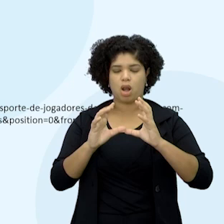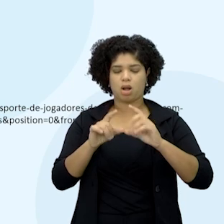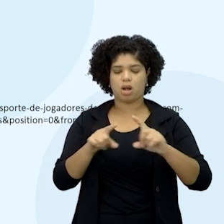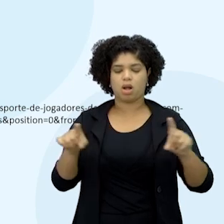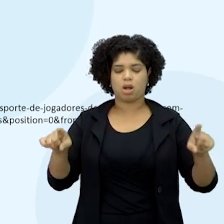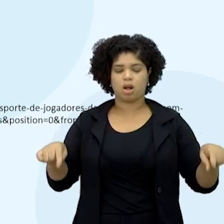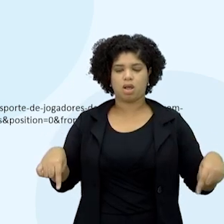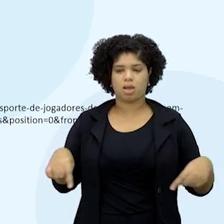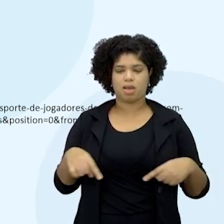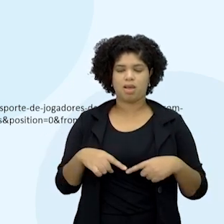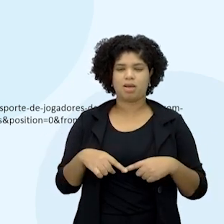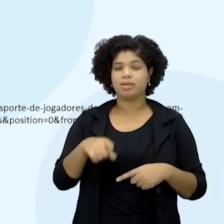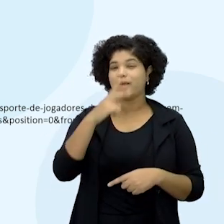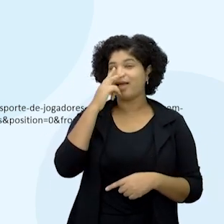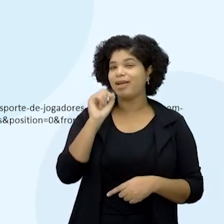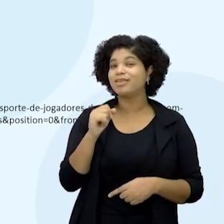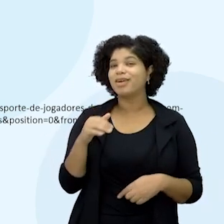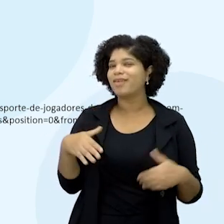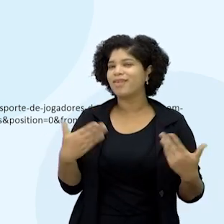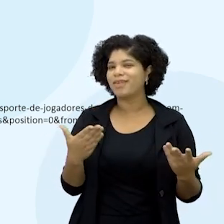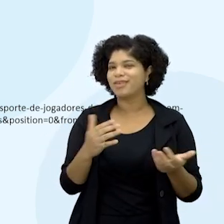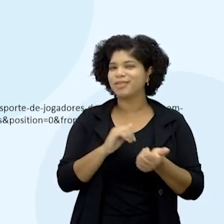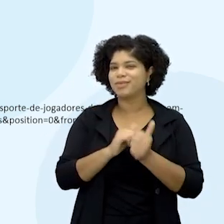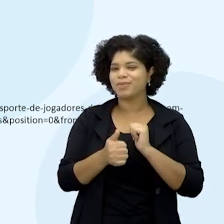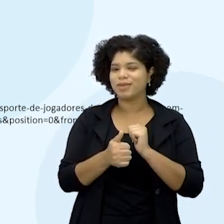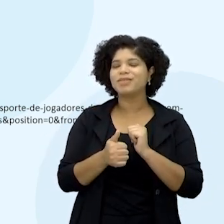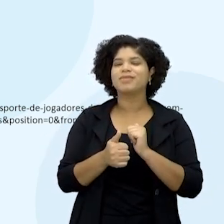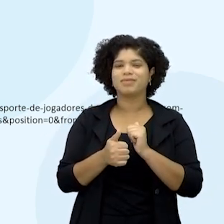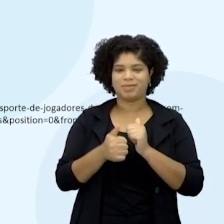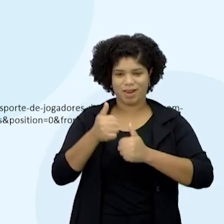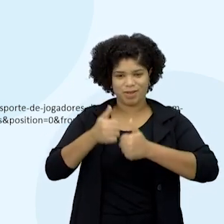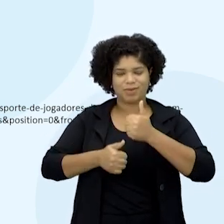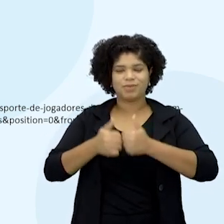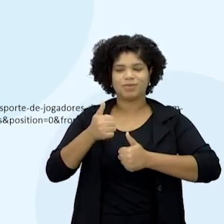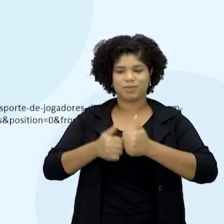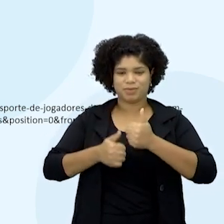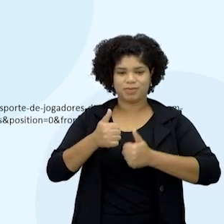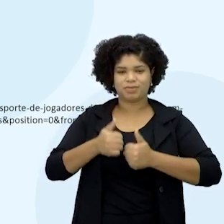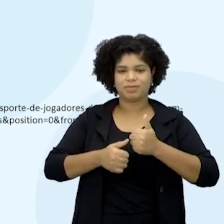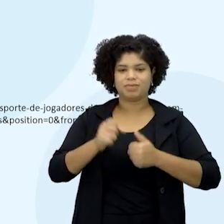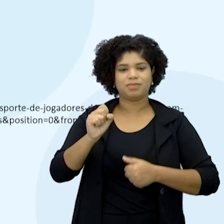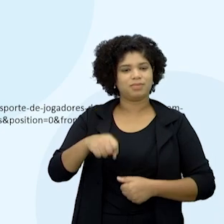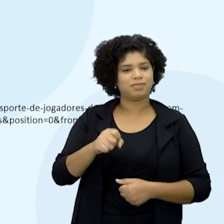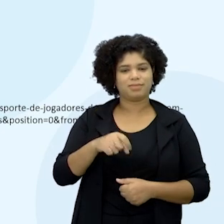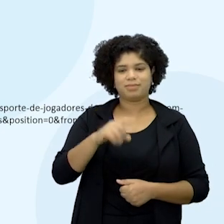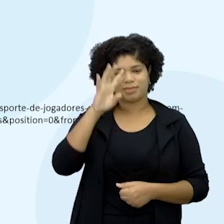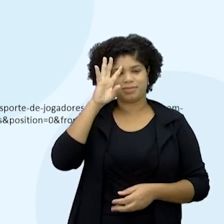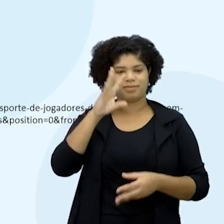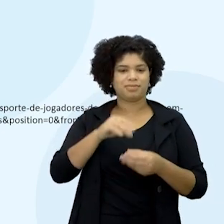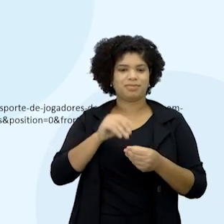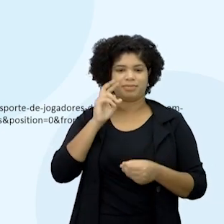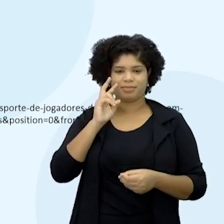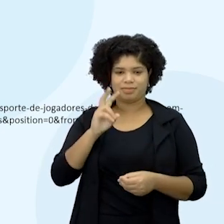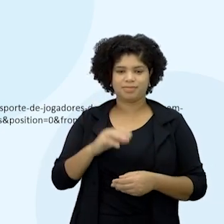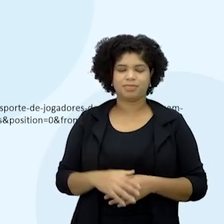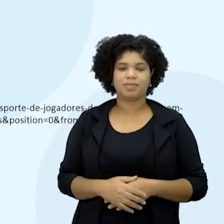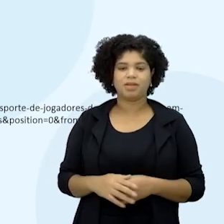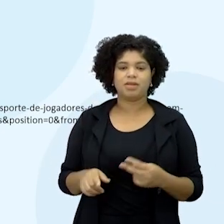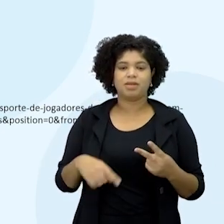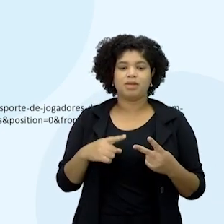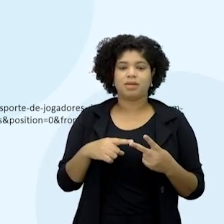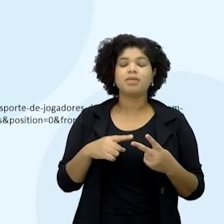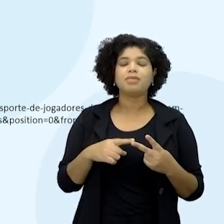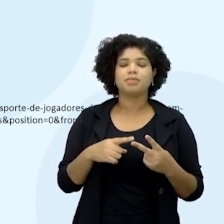só. Do que falamos? No futebol, é bem representativo, não tem como ver essa imagem e não saber do que